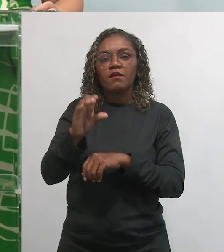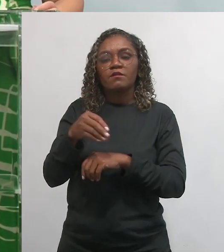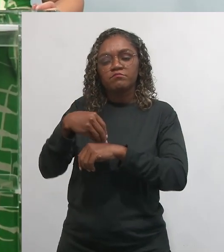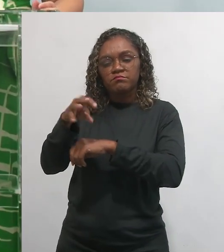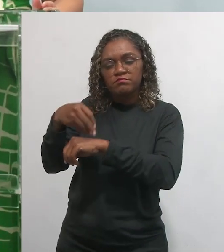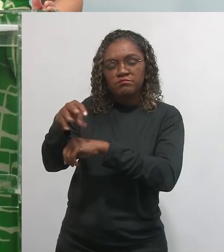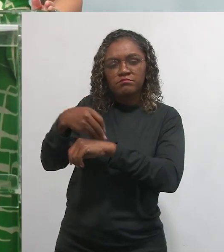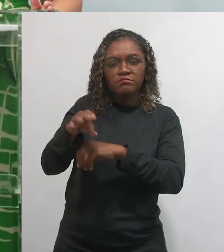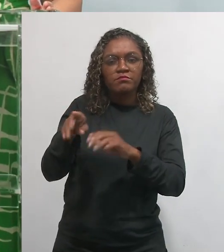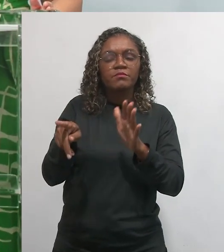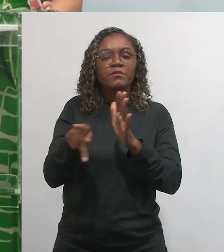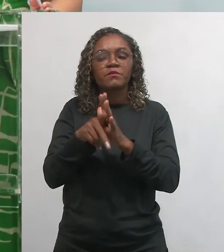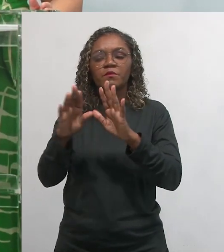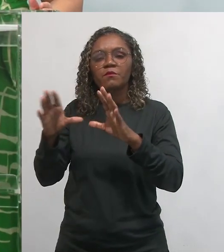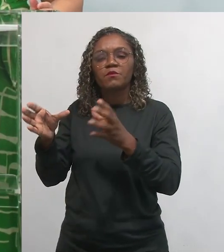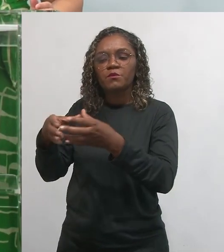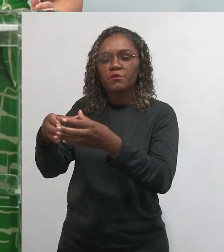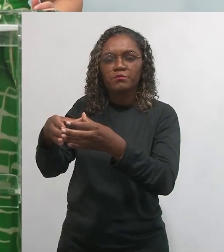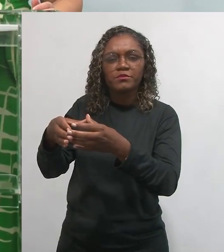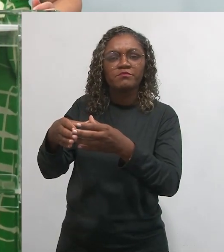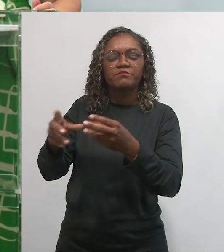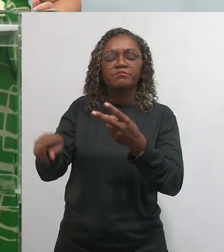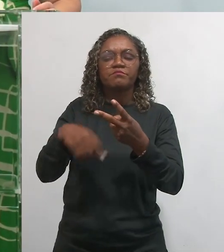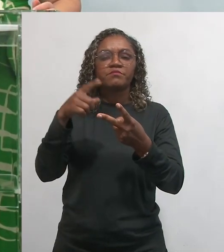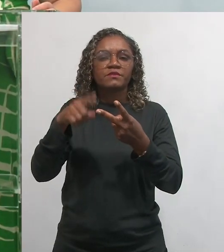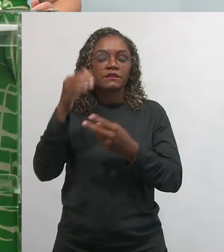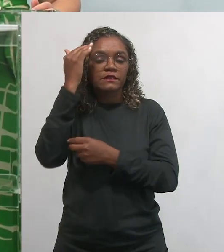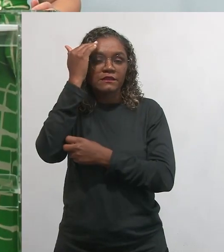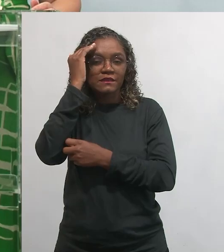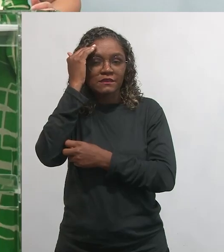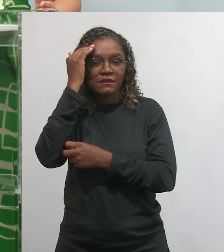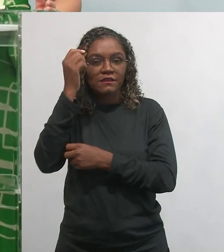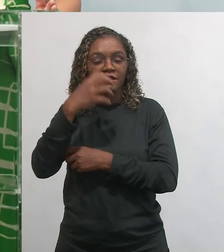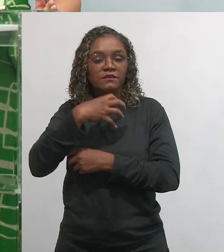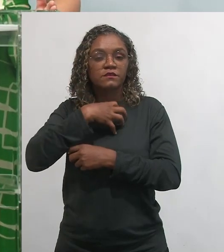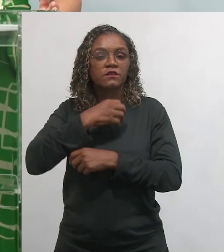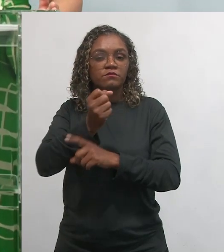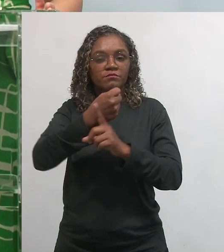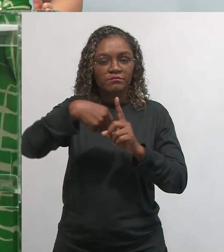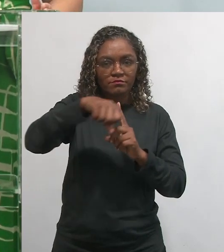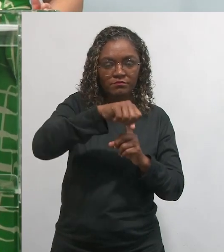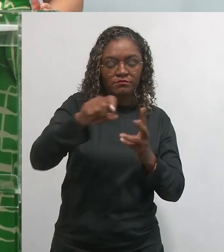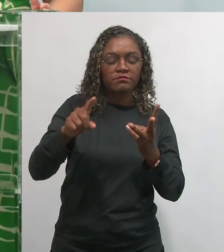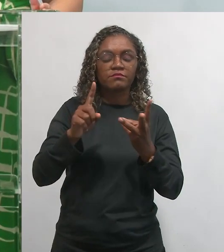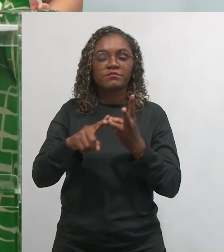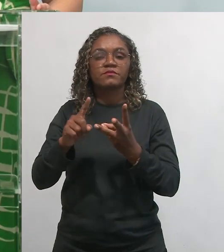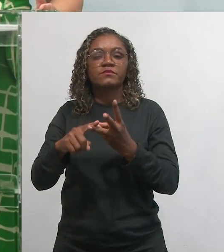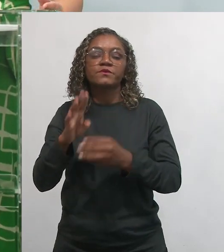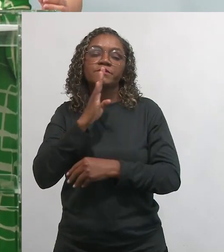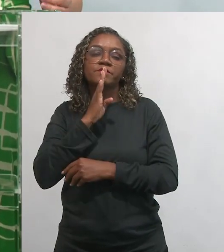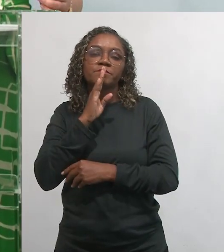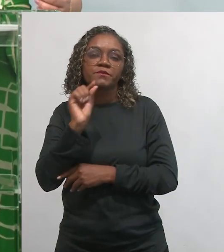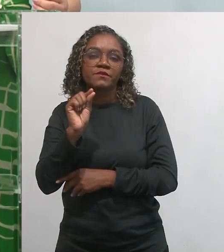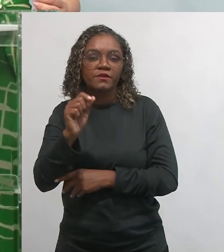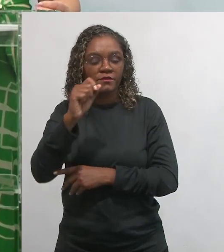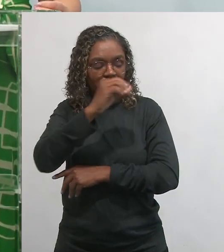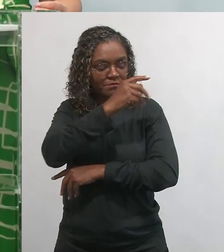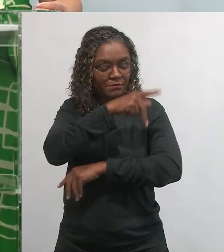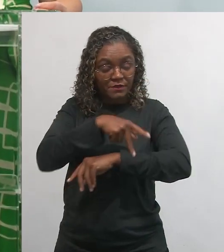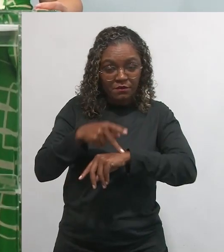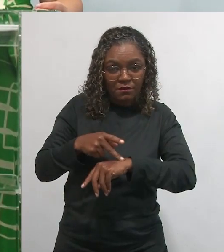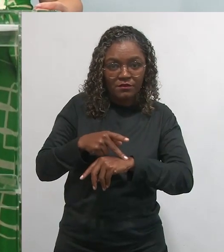equipe, ele precisa entender das questões socioemocionais, ele precisa ter um